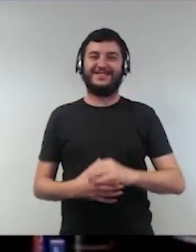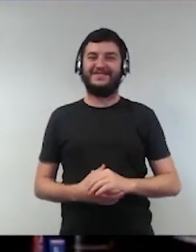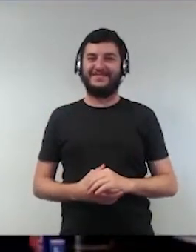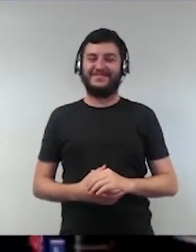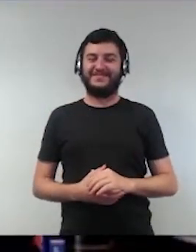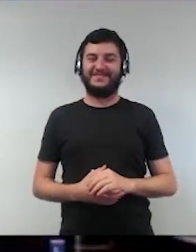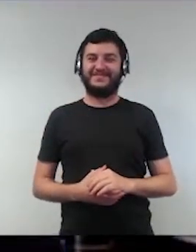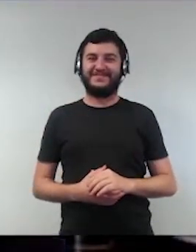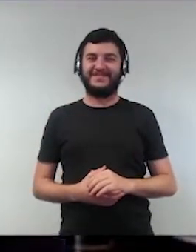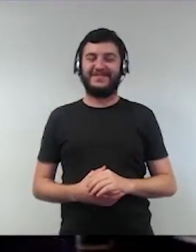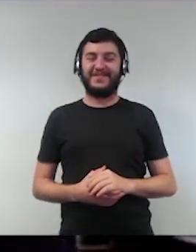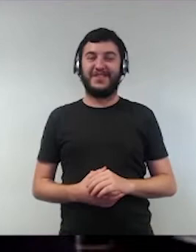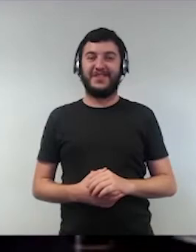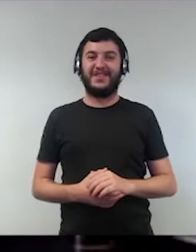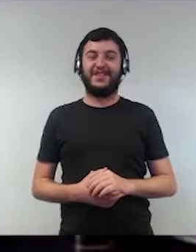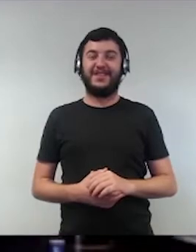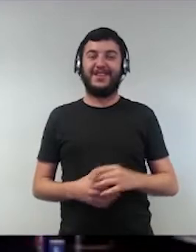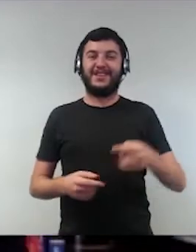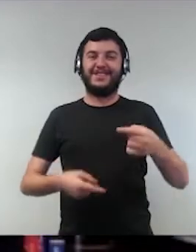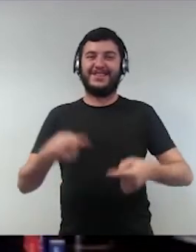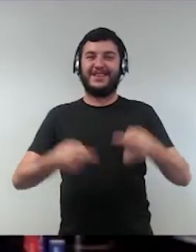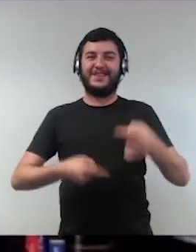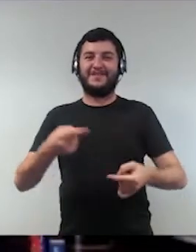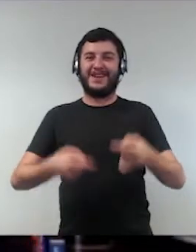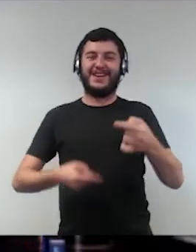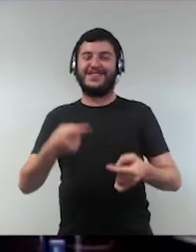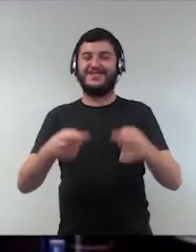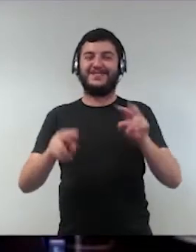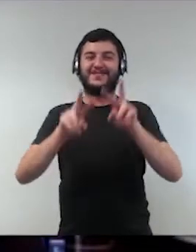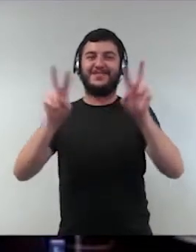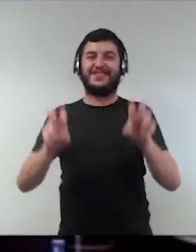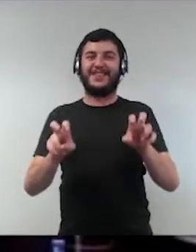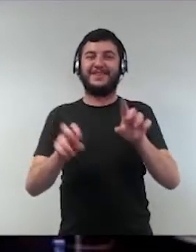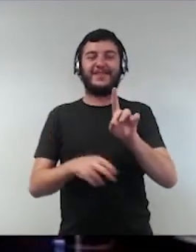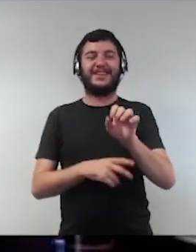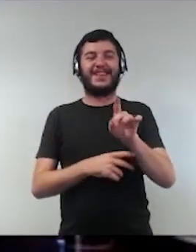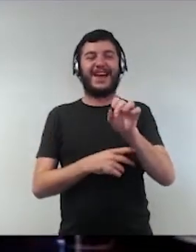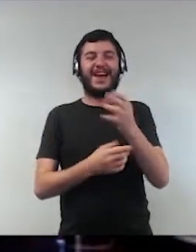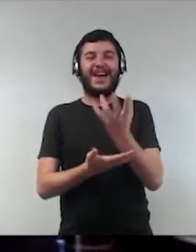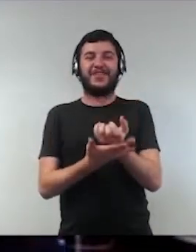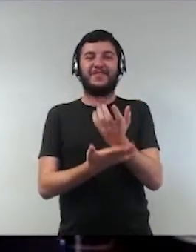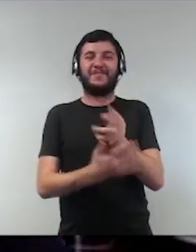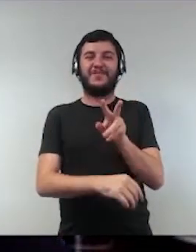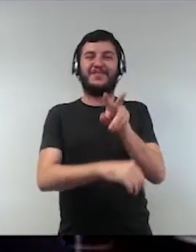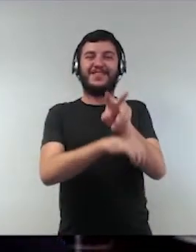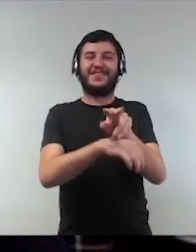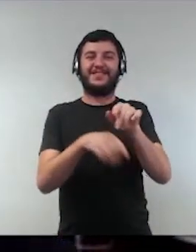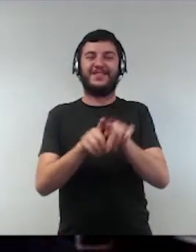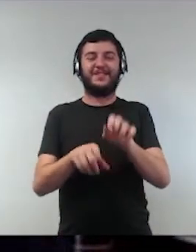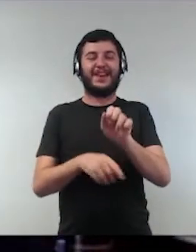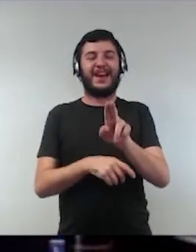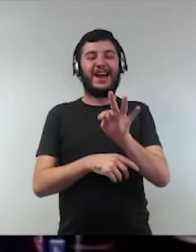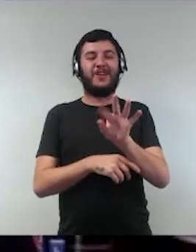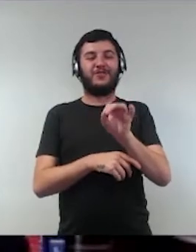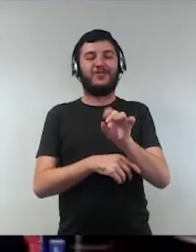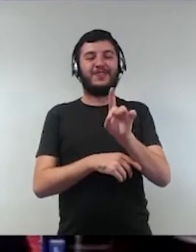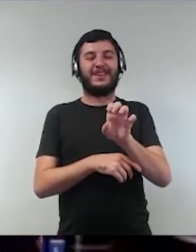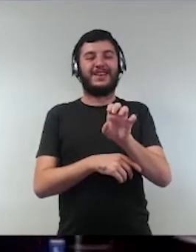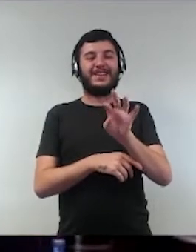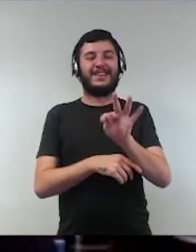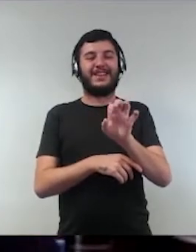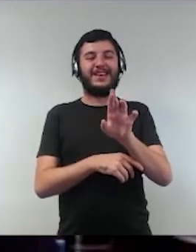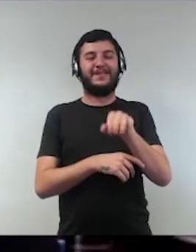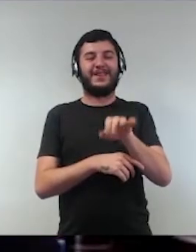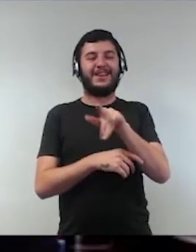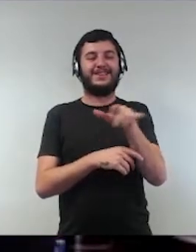Damos início ao painel que vai tratar do tema proteção de dados e autodeterminação informativa. Inicialmente, o